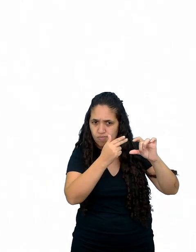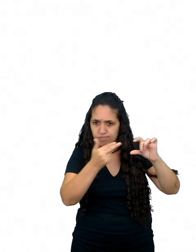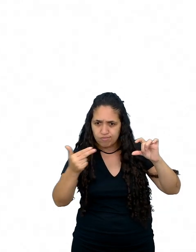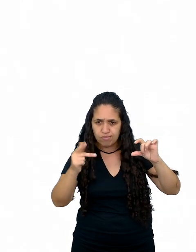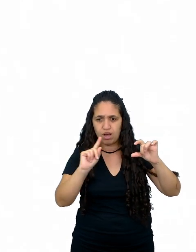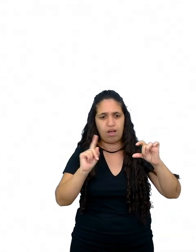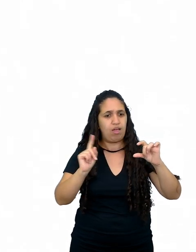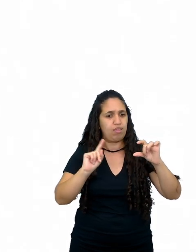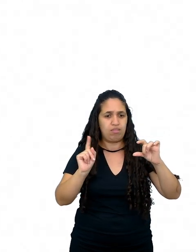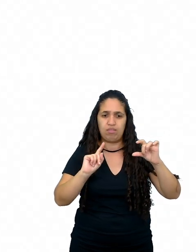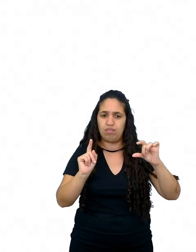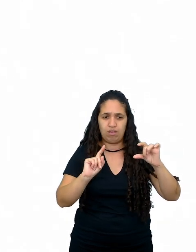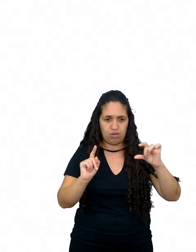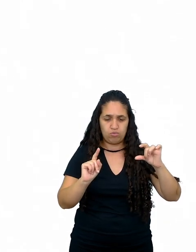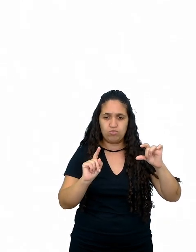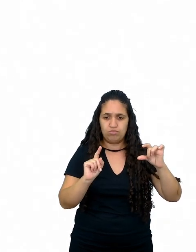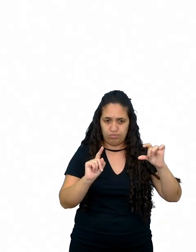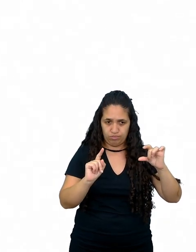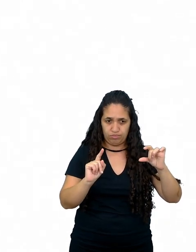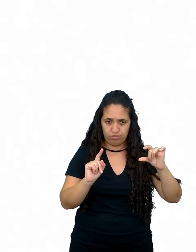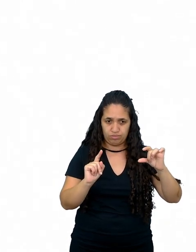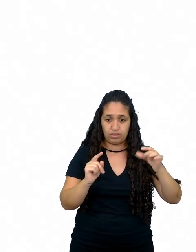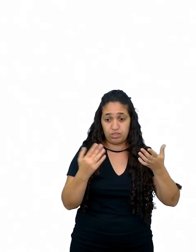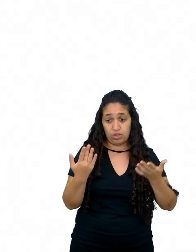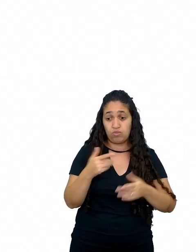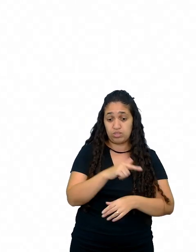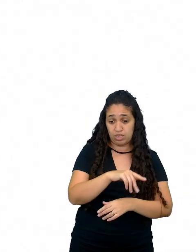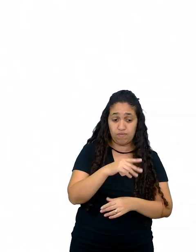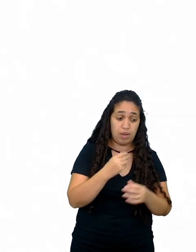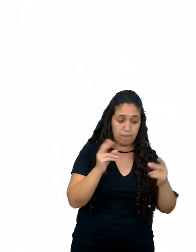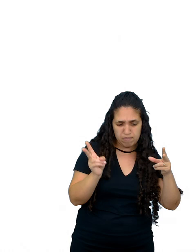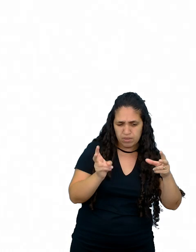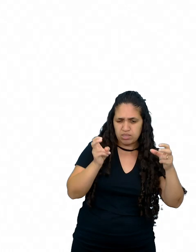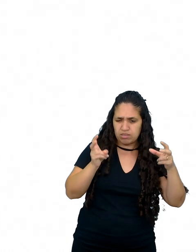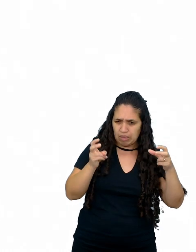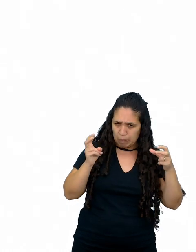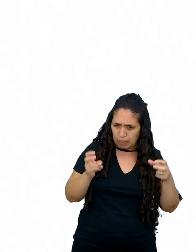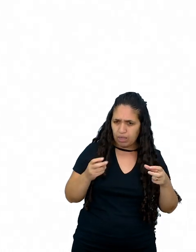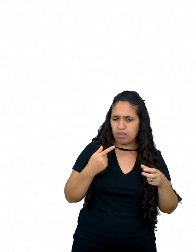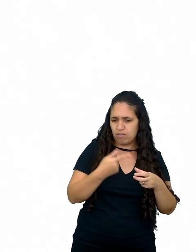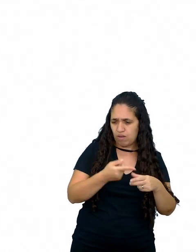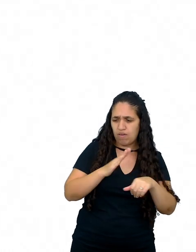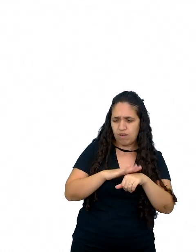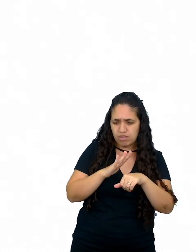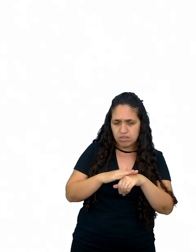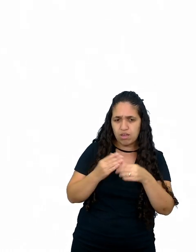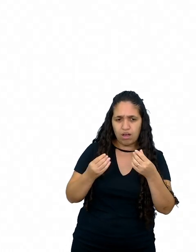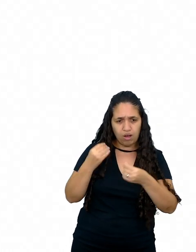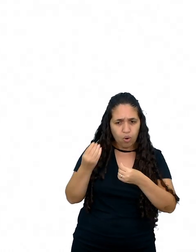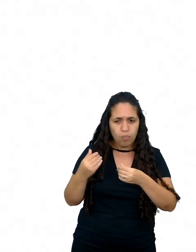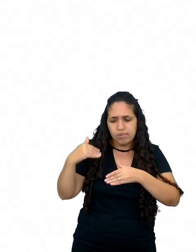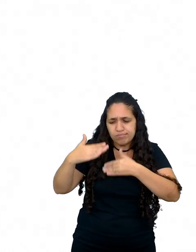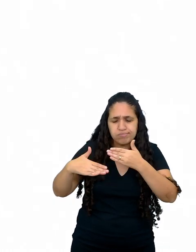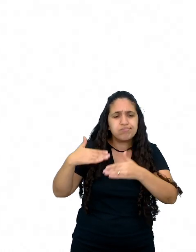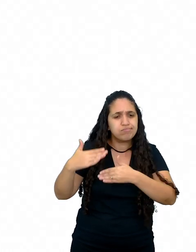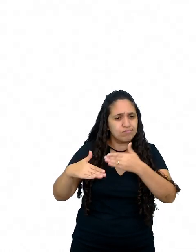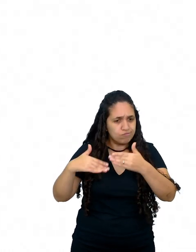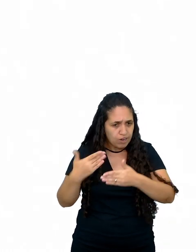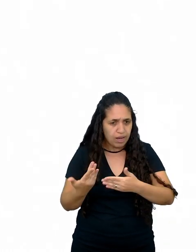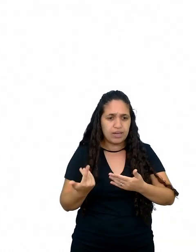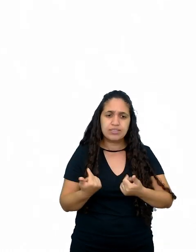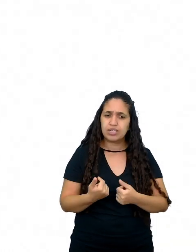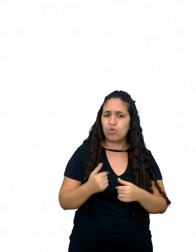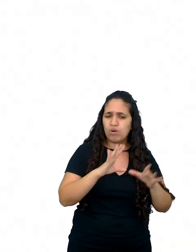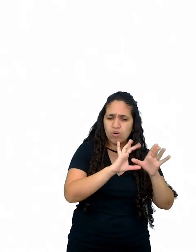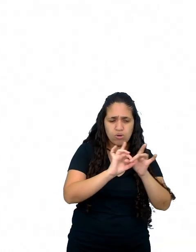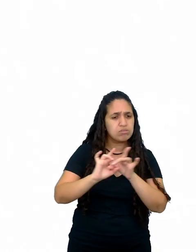colocar, ver se a sua turma já vai conseguir sacar que dá para usar Pitágoras, e assim a gente vai. É bem